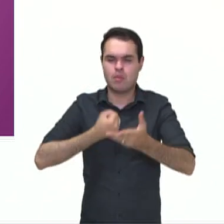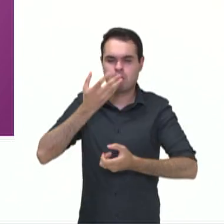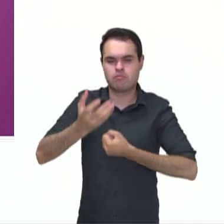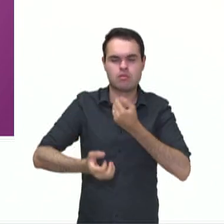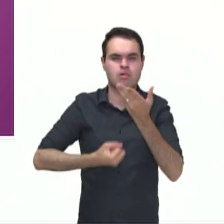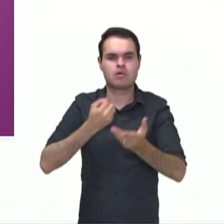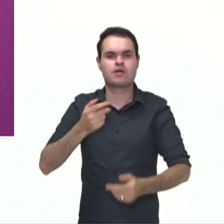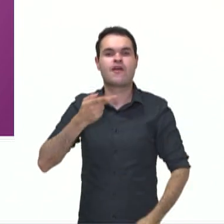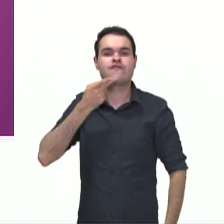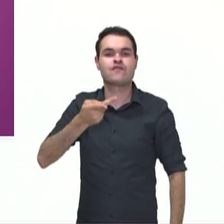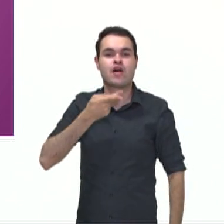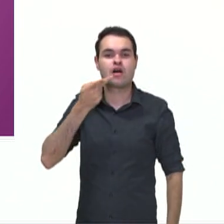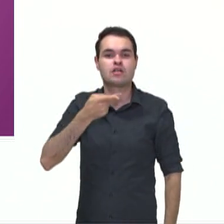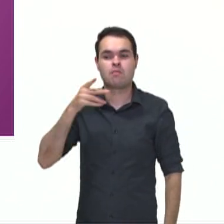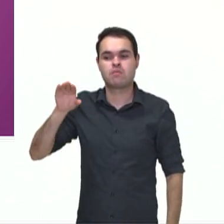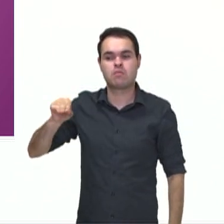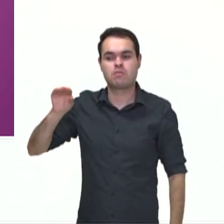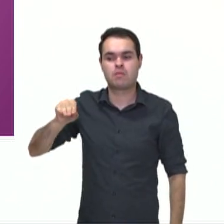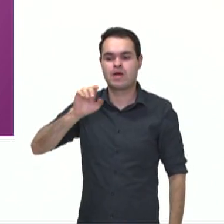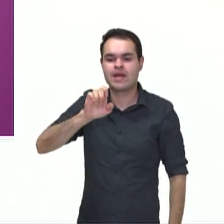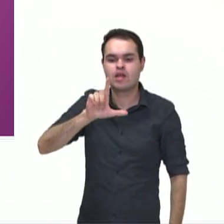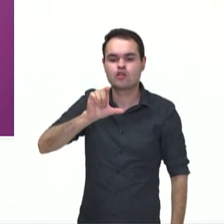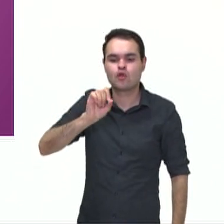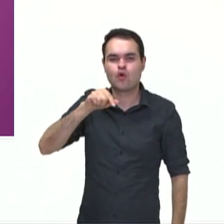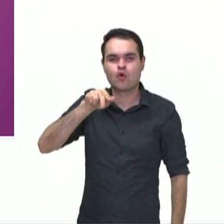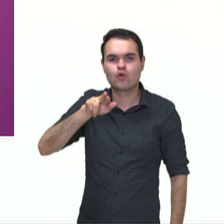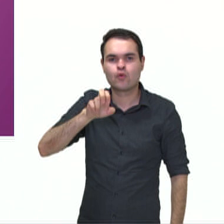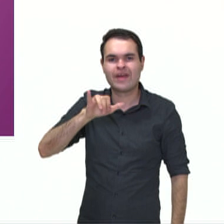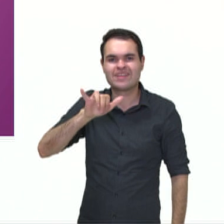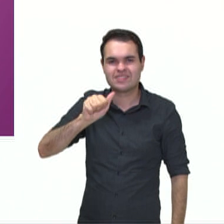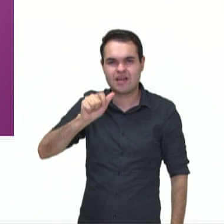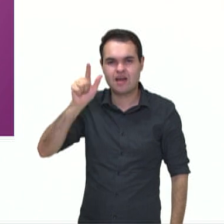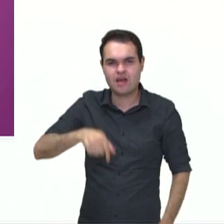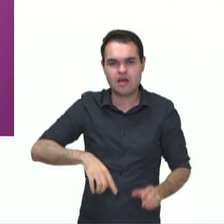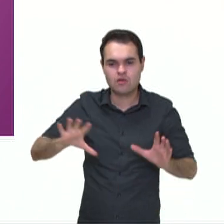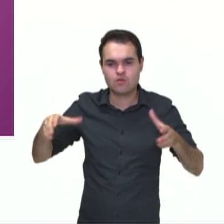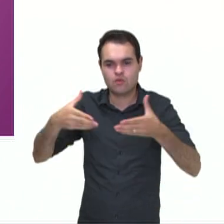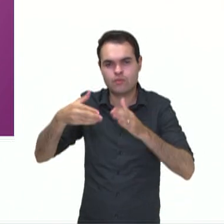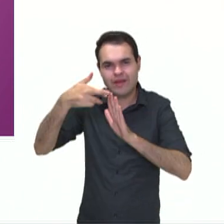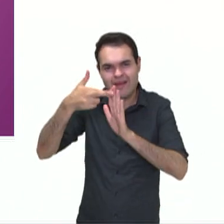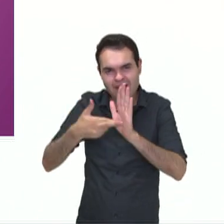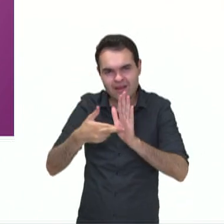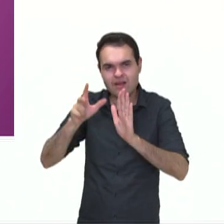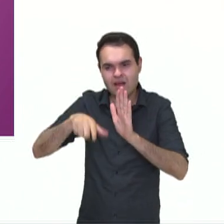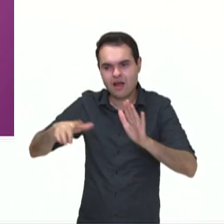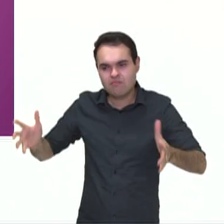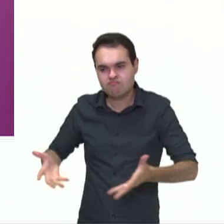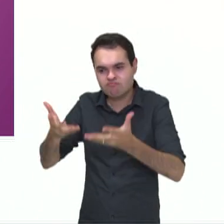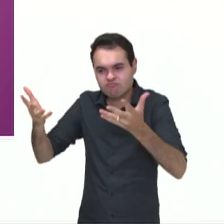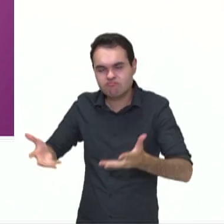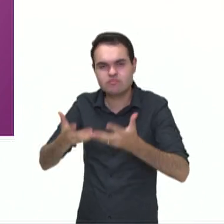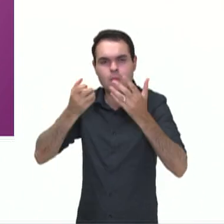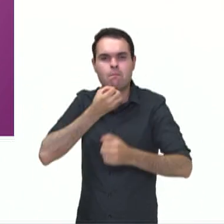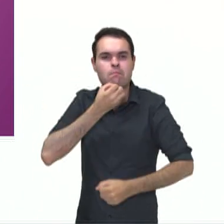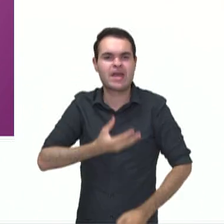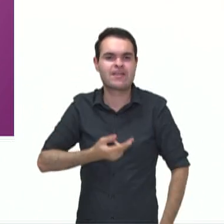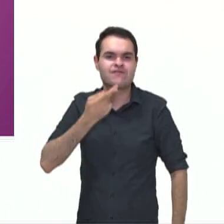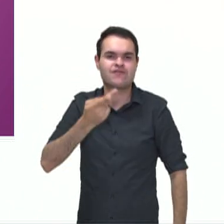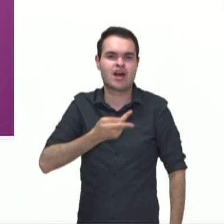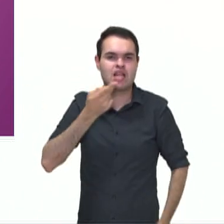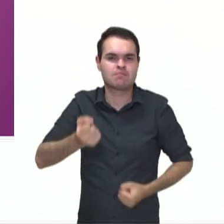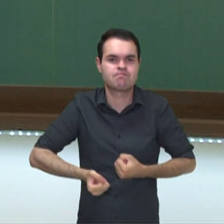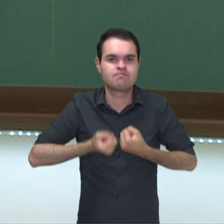em público, a eloquência, o conjunto das regras que auxiliam na arte de bem falar,